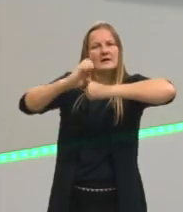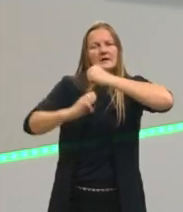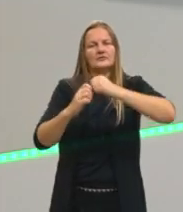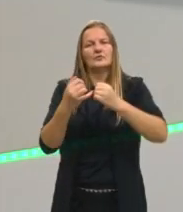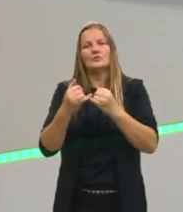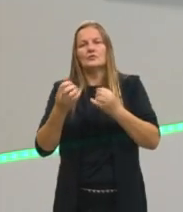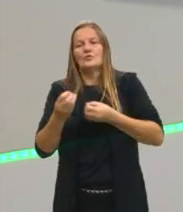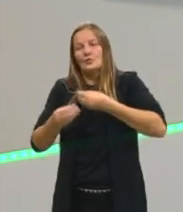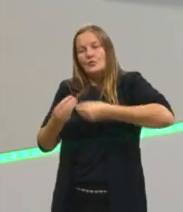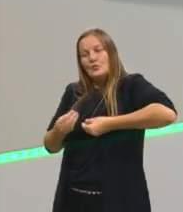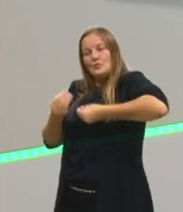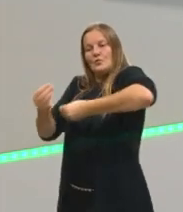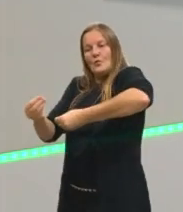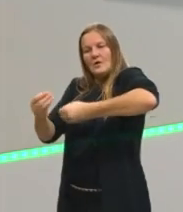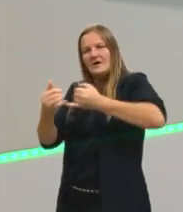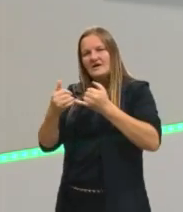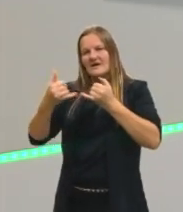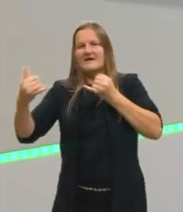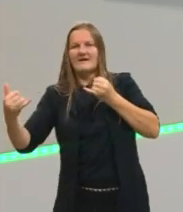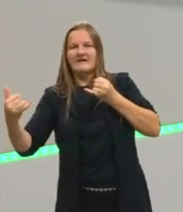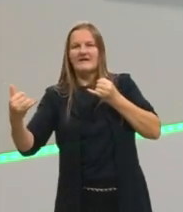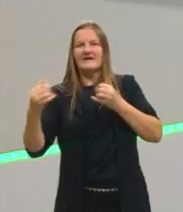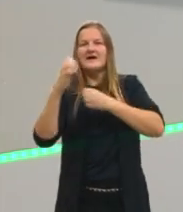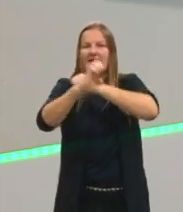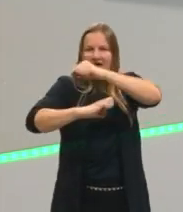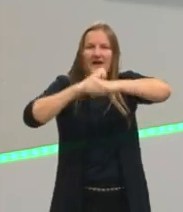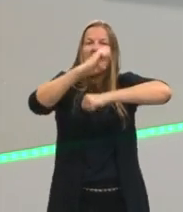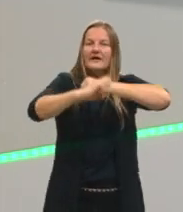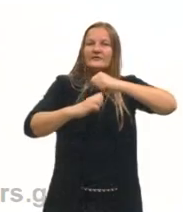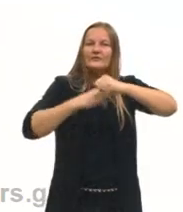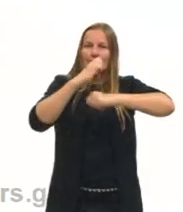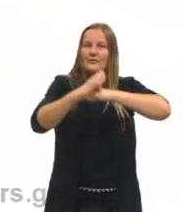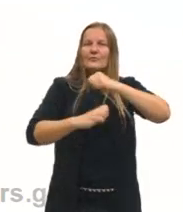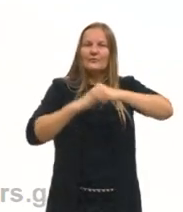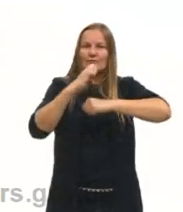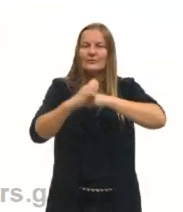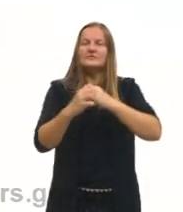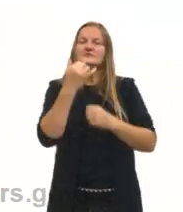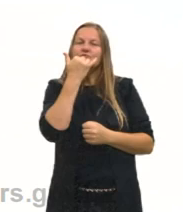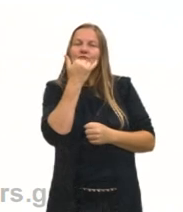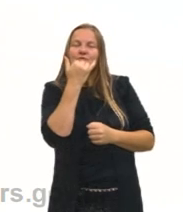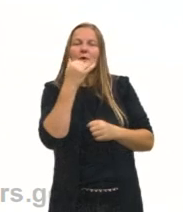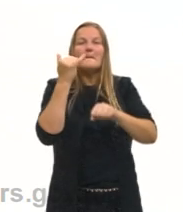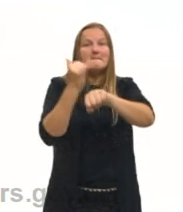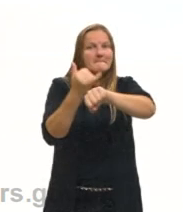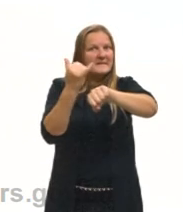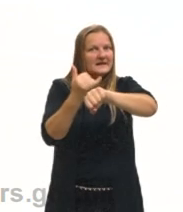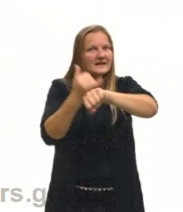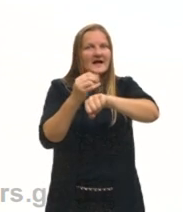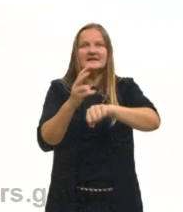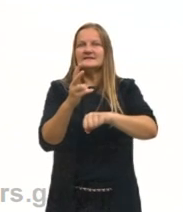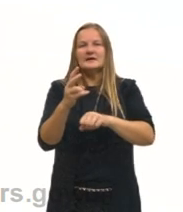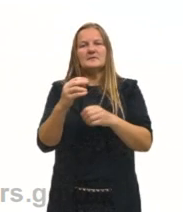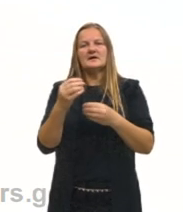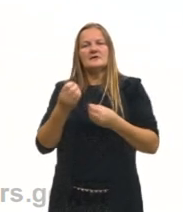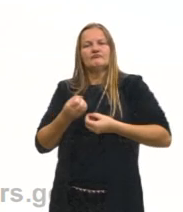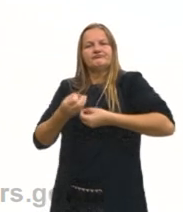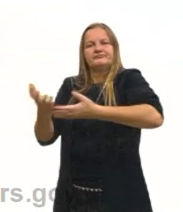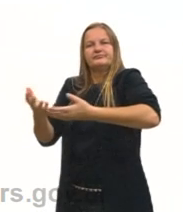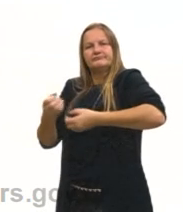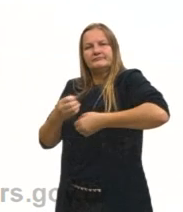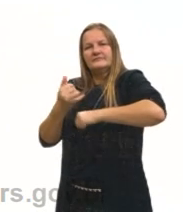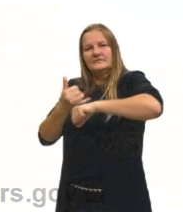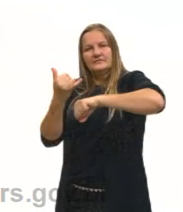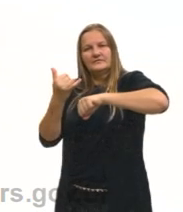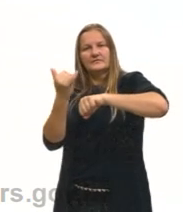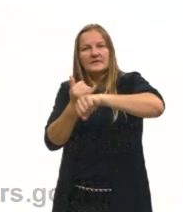vai quem não vai conseguir do ar e os elétrons eles conseguem os elétrons Desculpa os metais eles conseguem doar elétrons